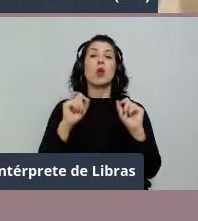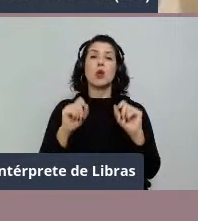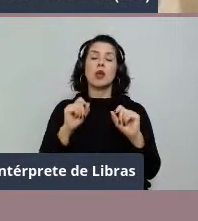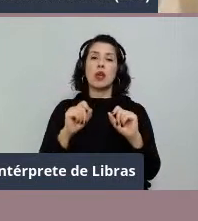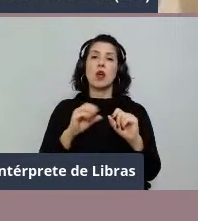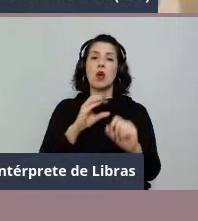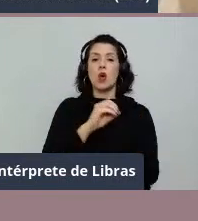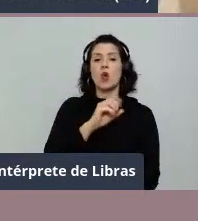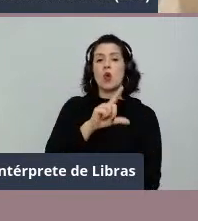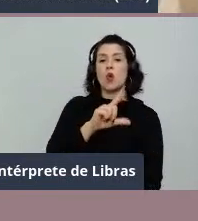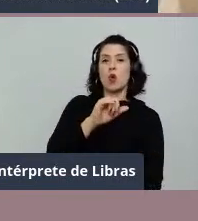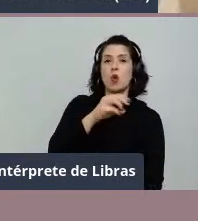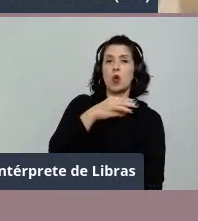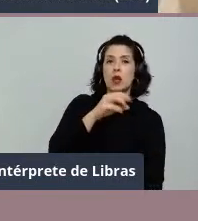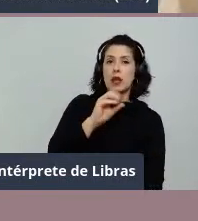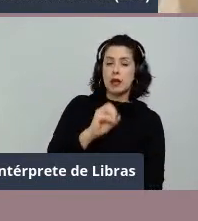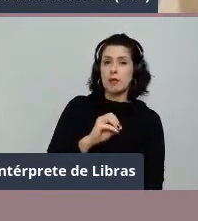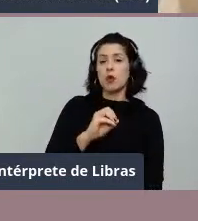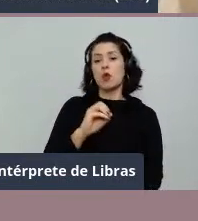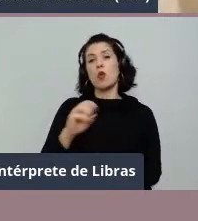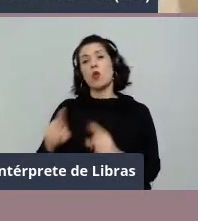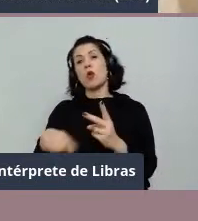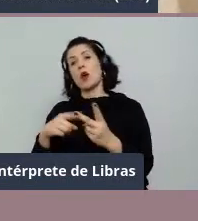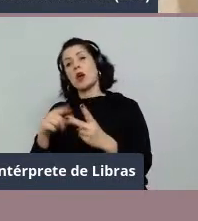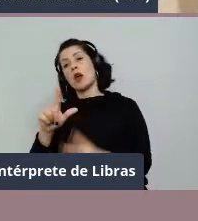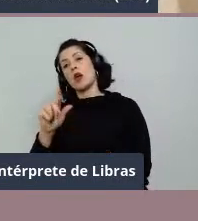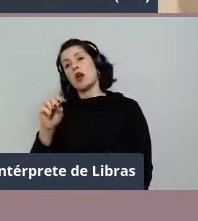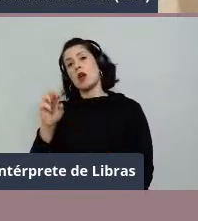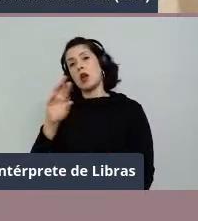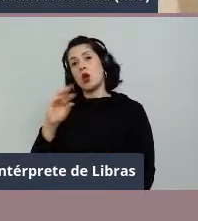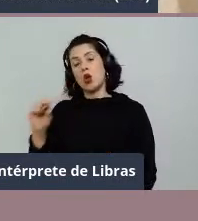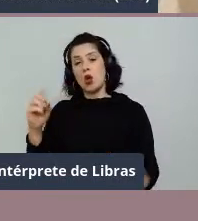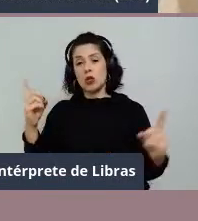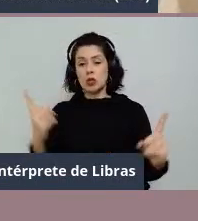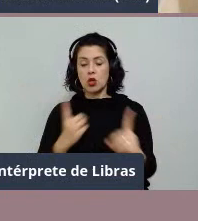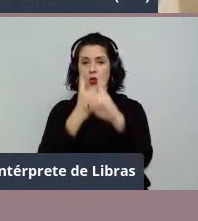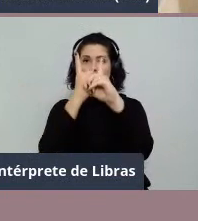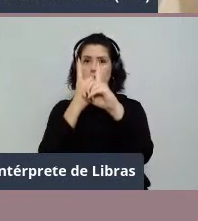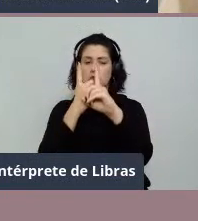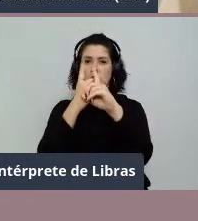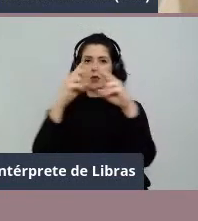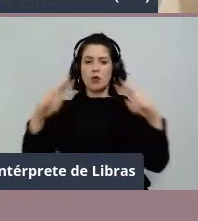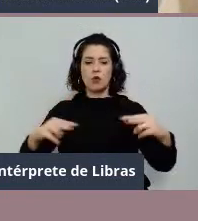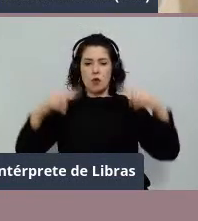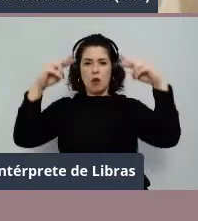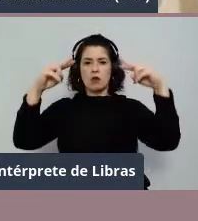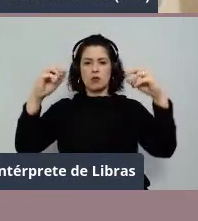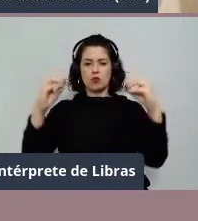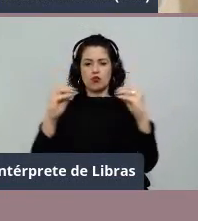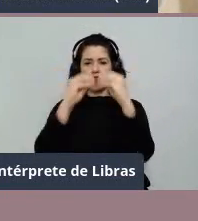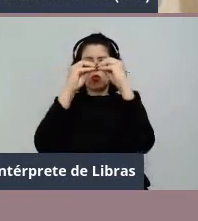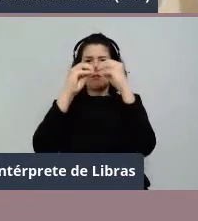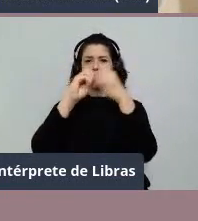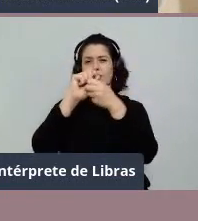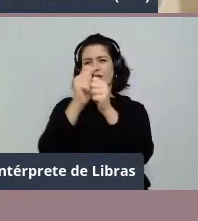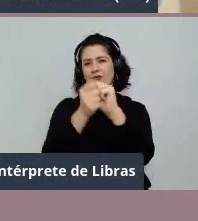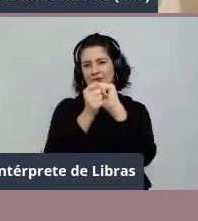encontram. Macabeia bem viu Olímpico e Glória. Seus olhos se beijavam.